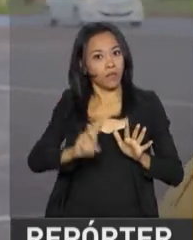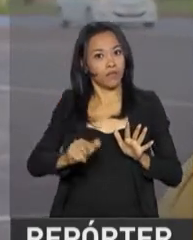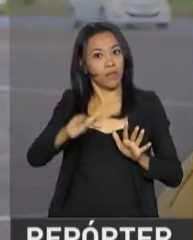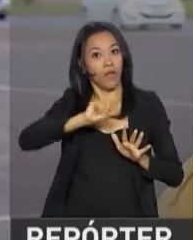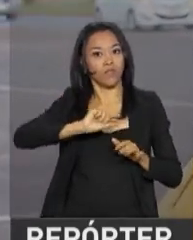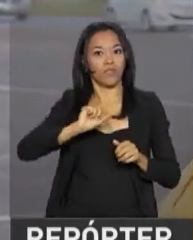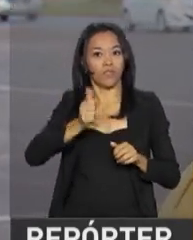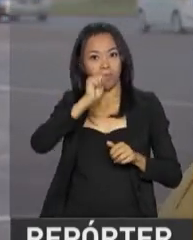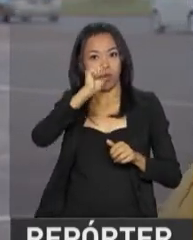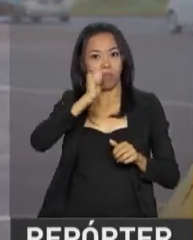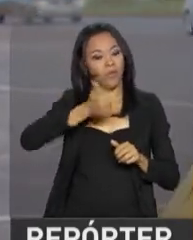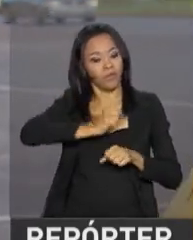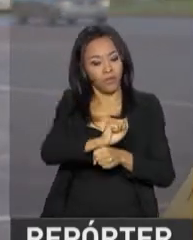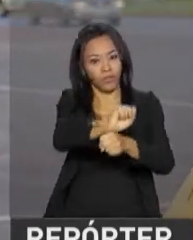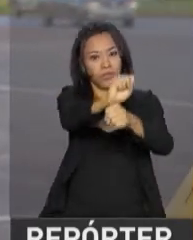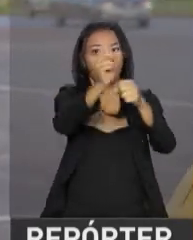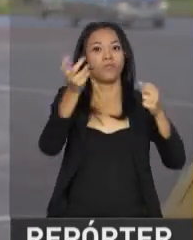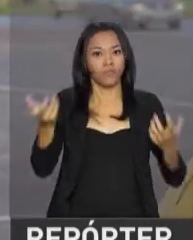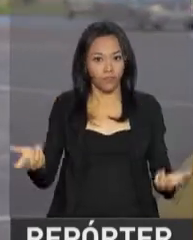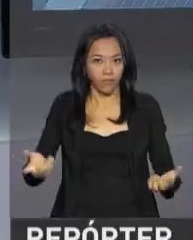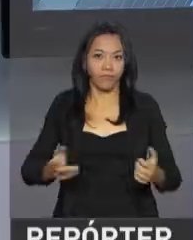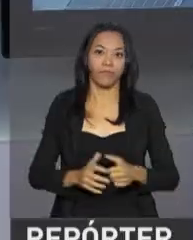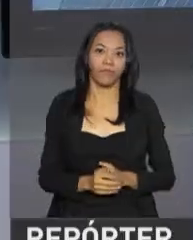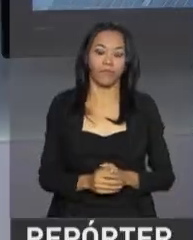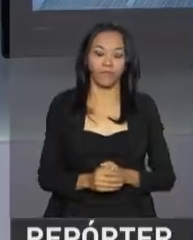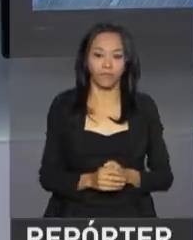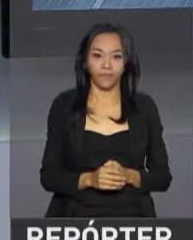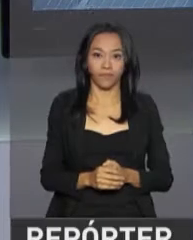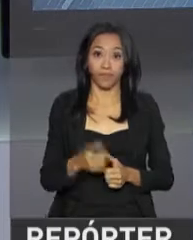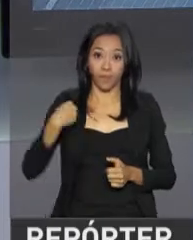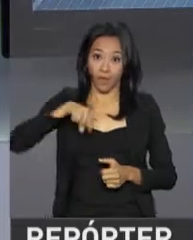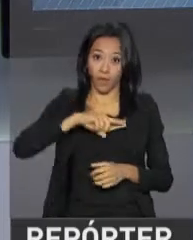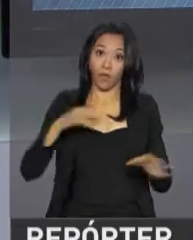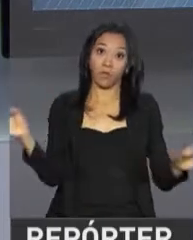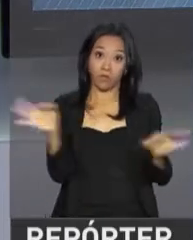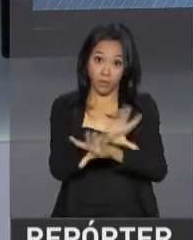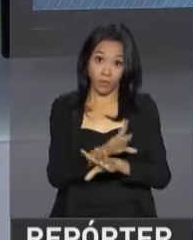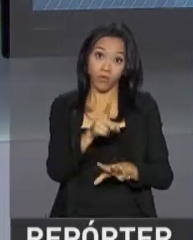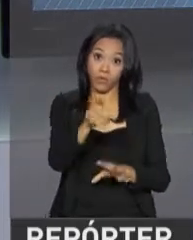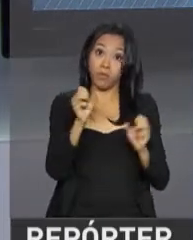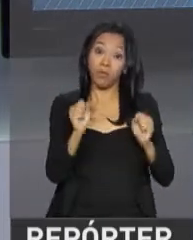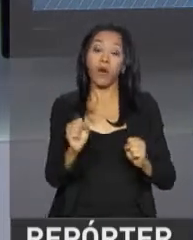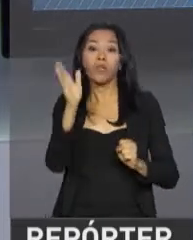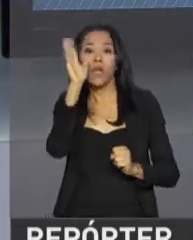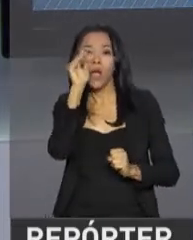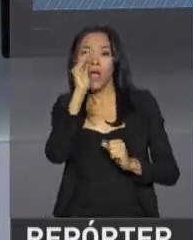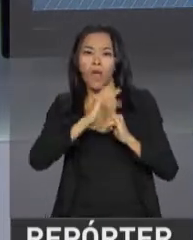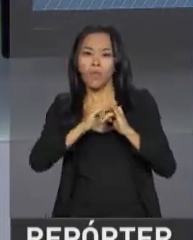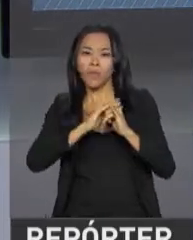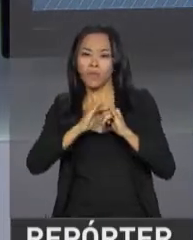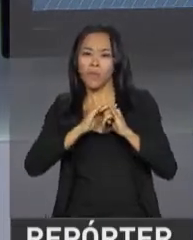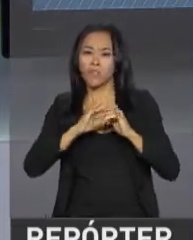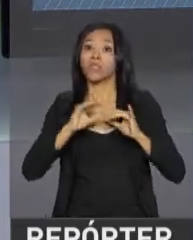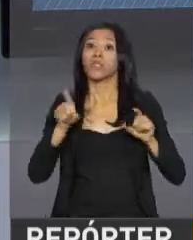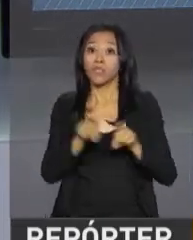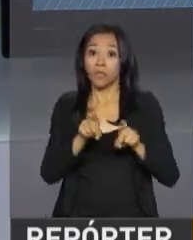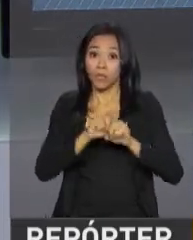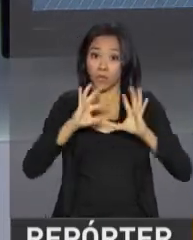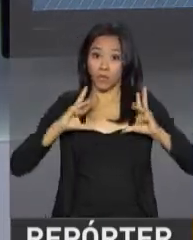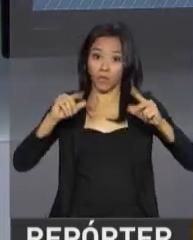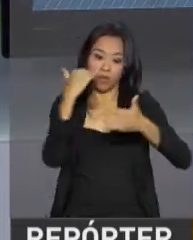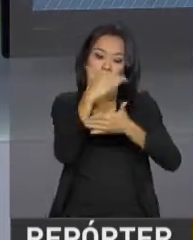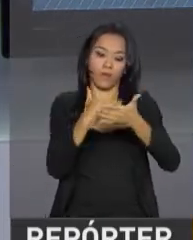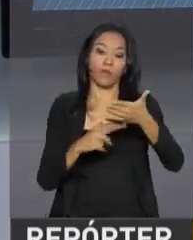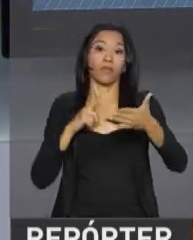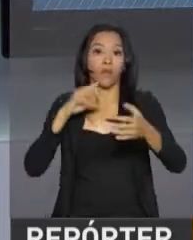de beber e dirigir um filme que conduzia um veículo nós ficamos por aqui você pode rever as reportagens no youtube e toda a